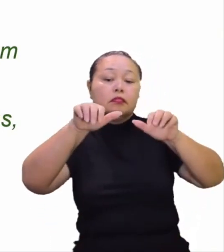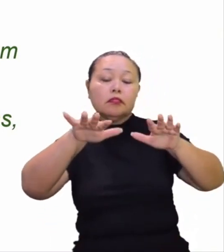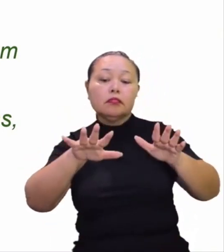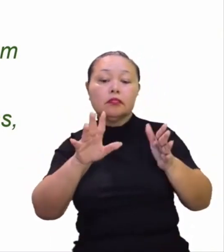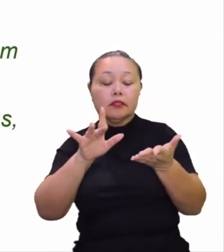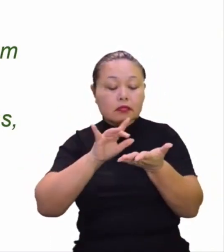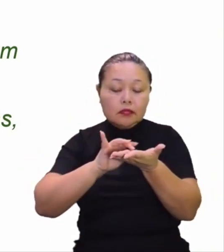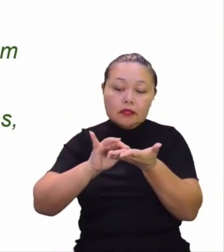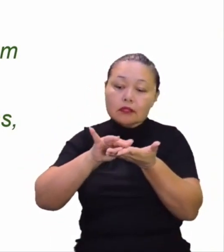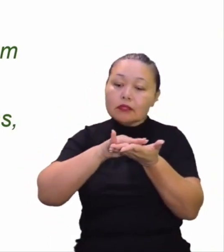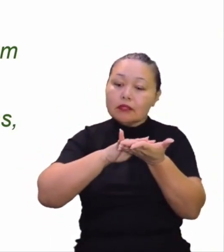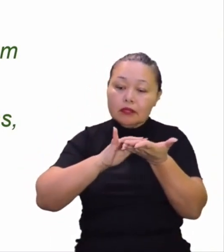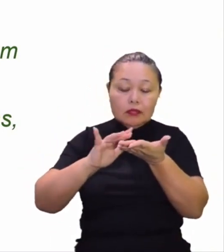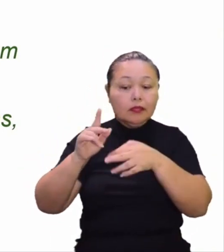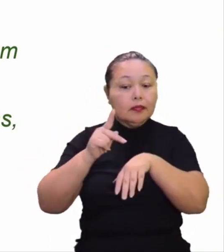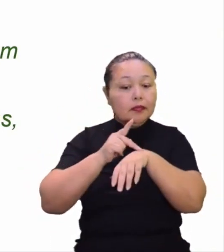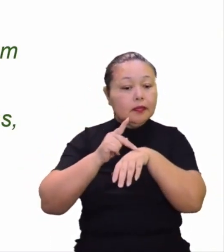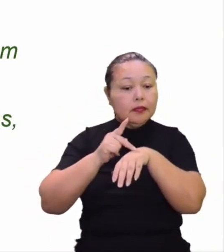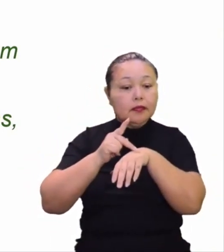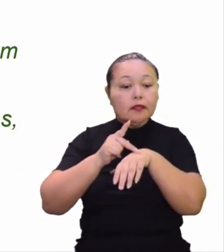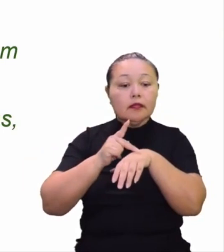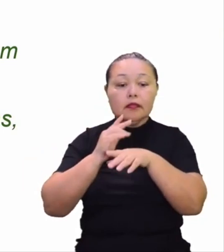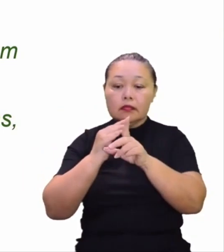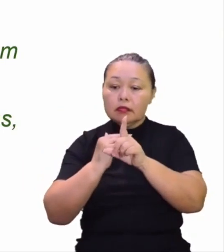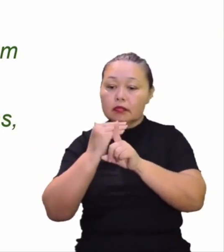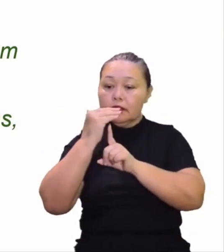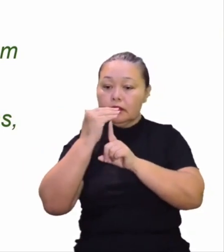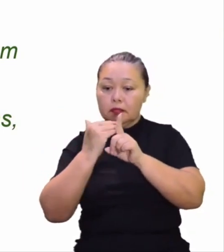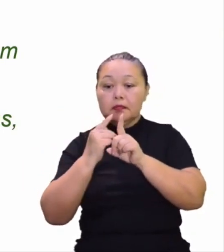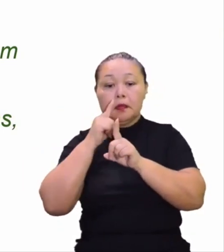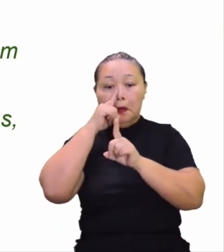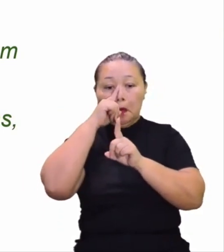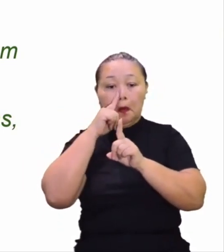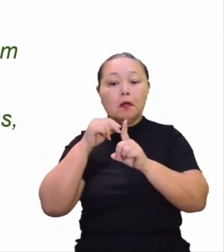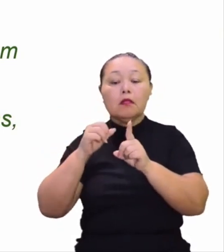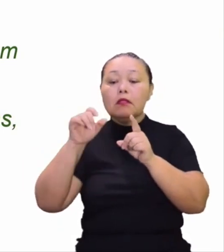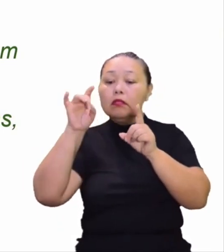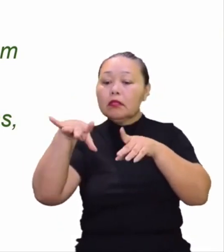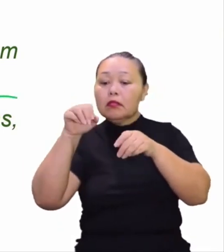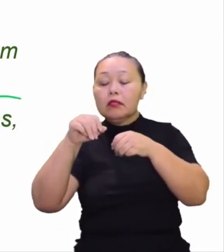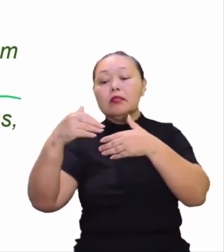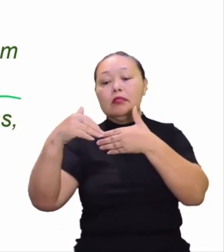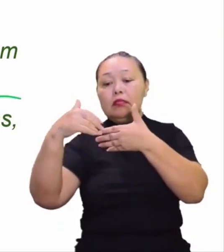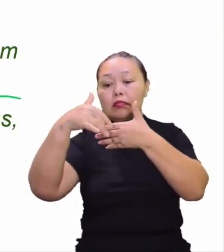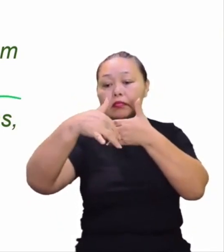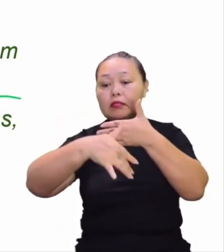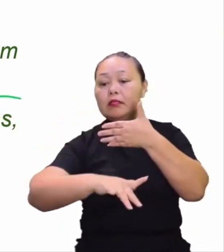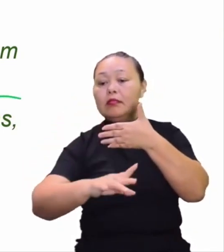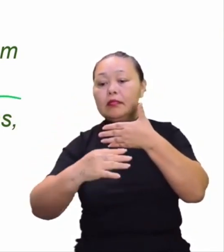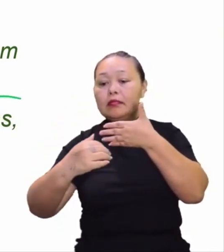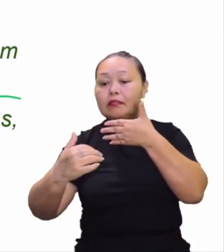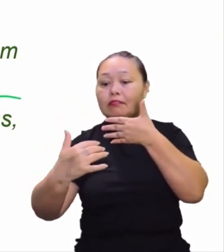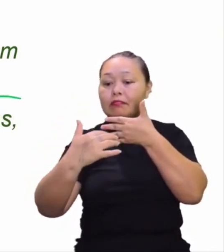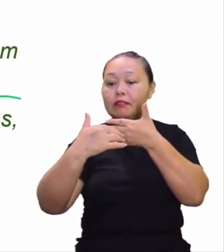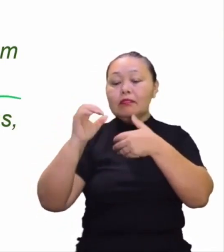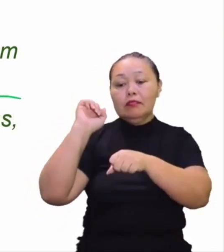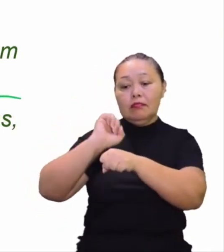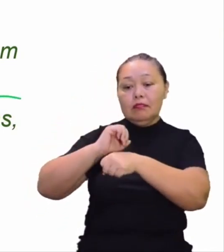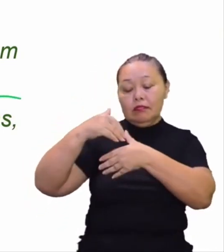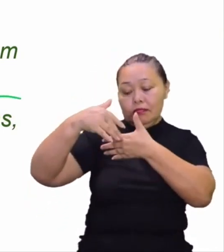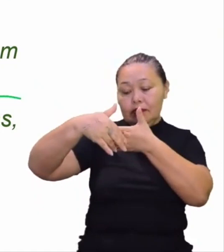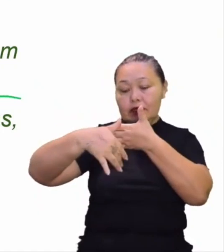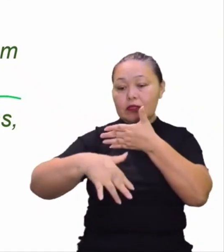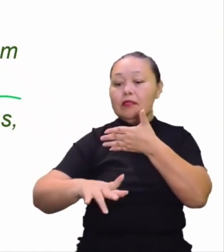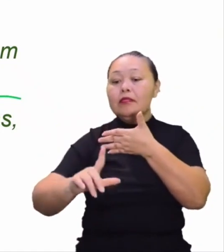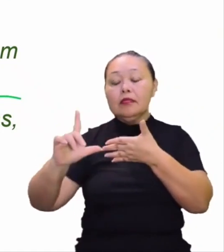de sedimentos, mercúrio em níveis tóxicos no reservatório das barragens. Obviamente, Sim.